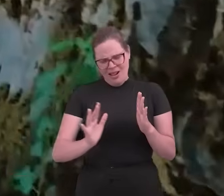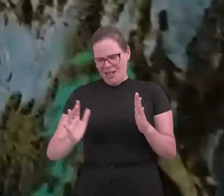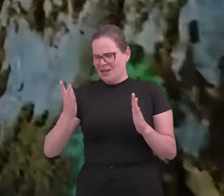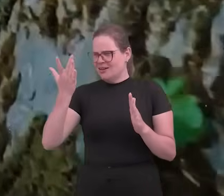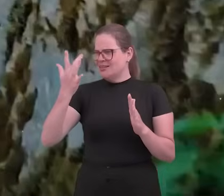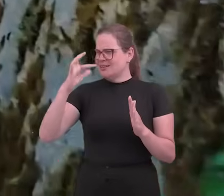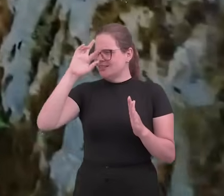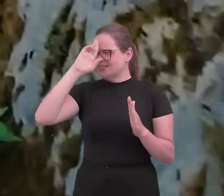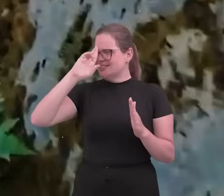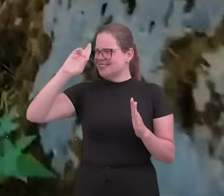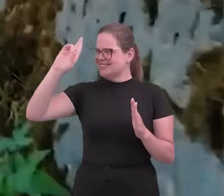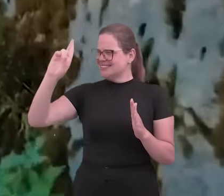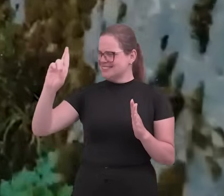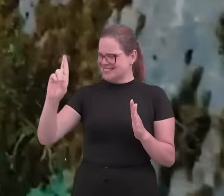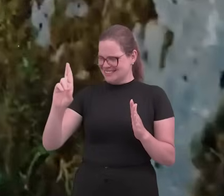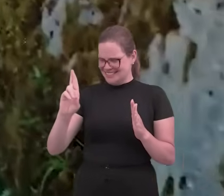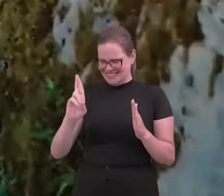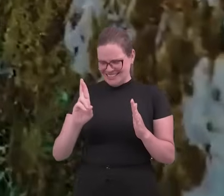jornada,